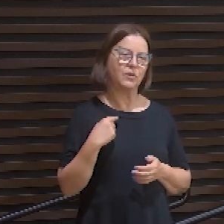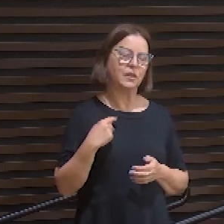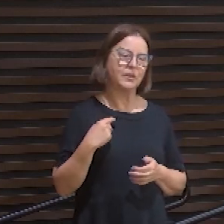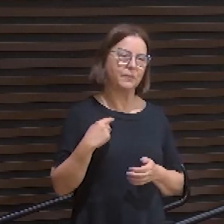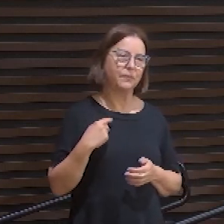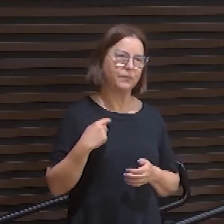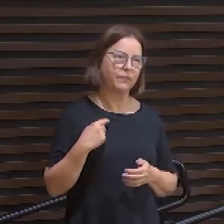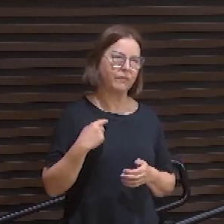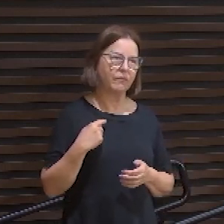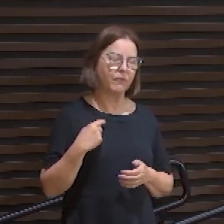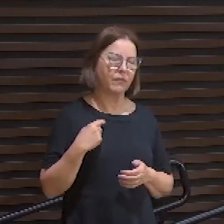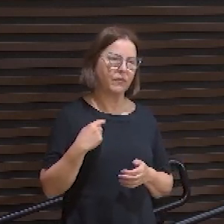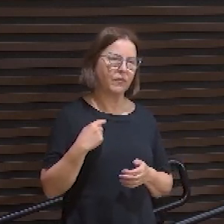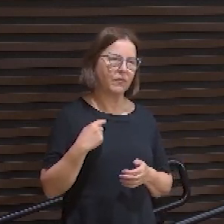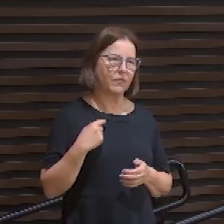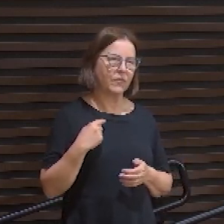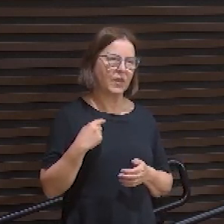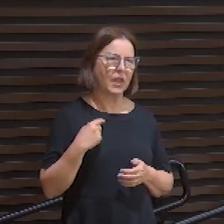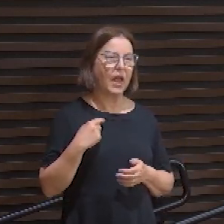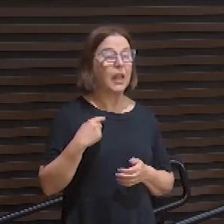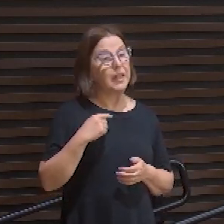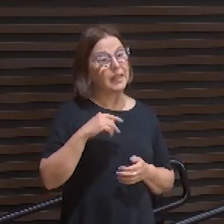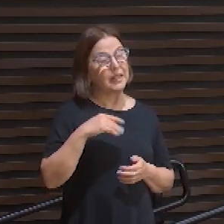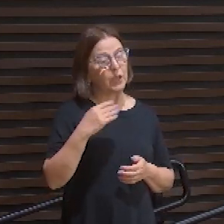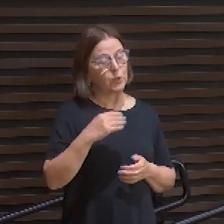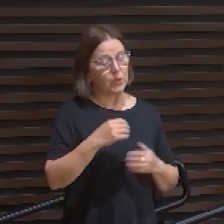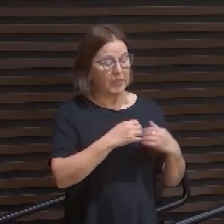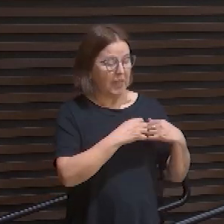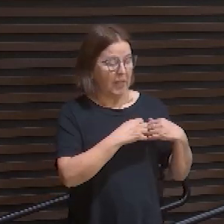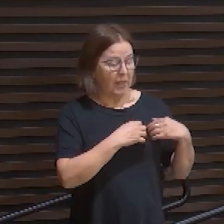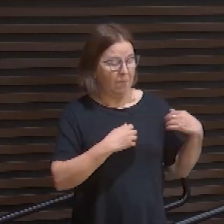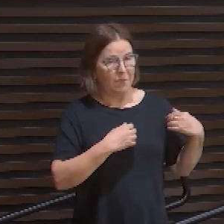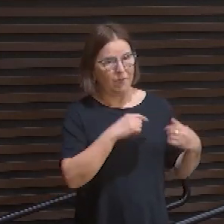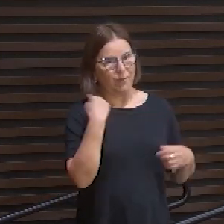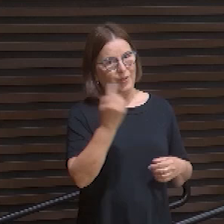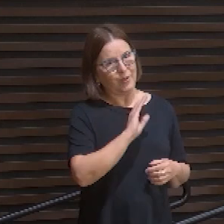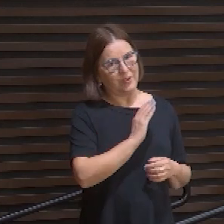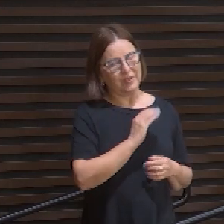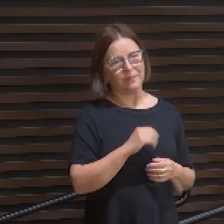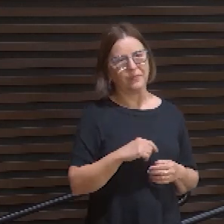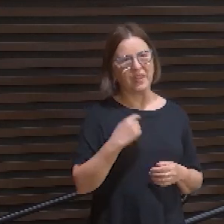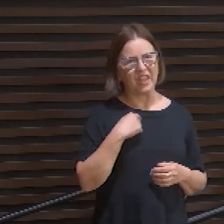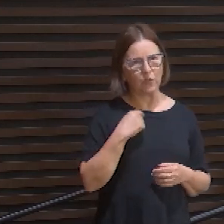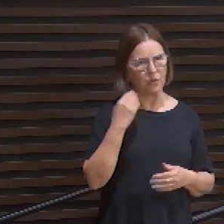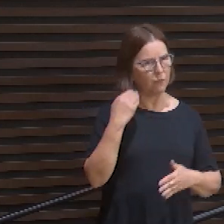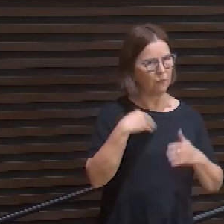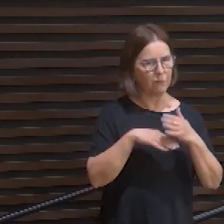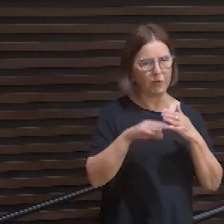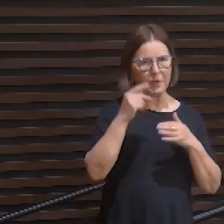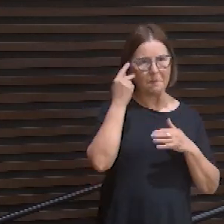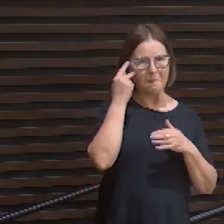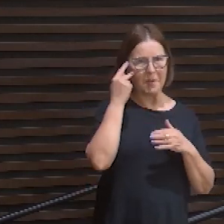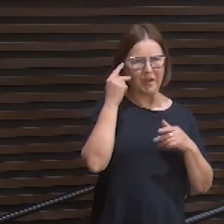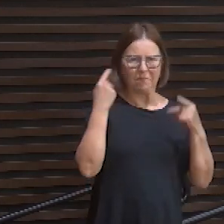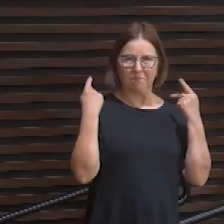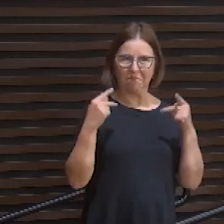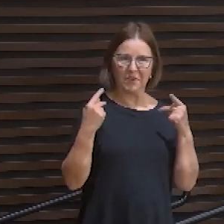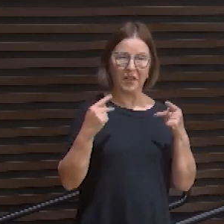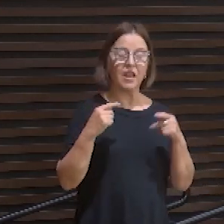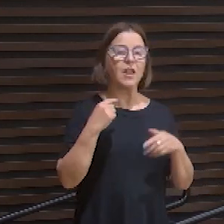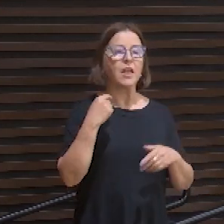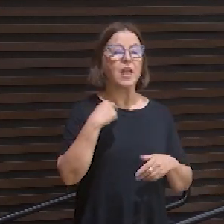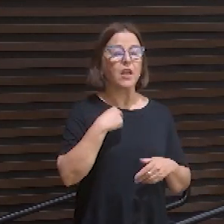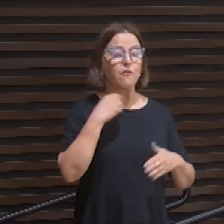nós rasgamos o nosso coração. Eu não fui para ser preletor, eu fui